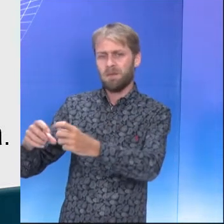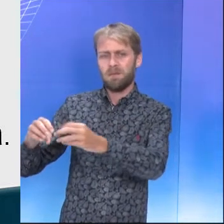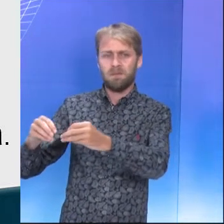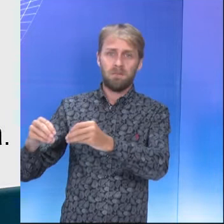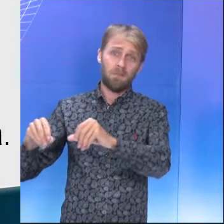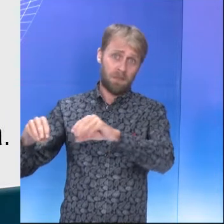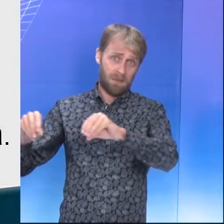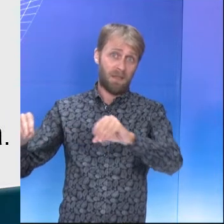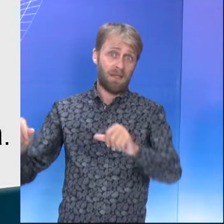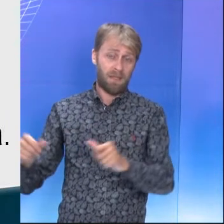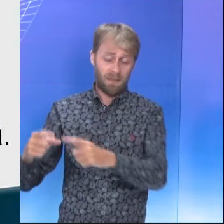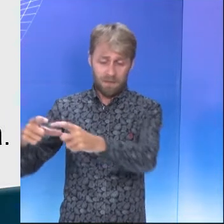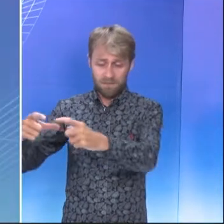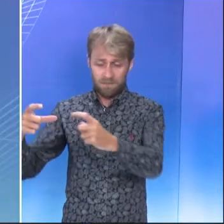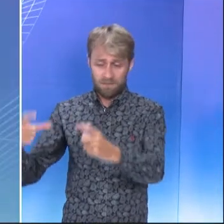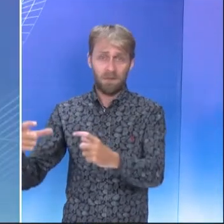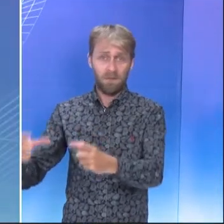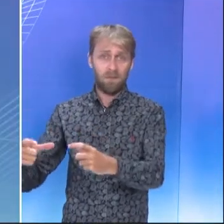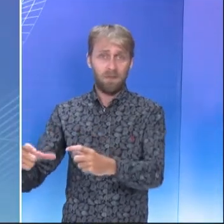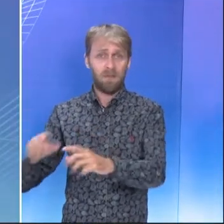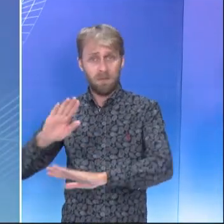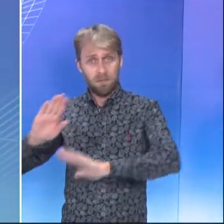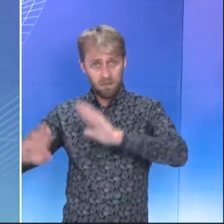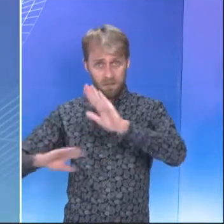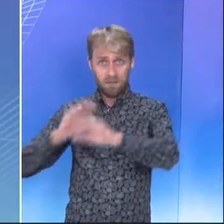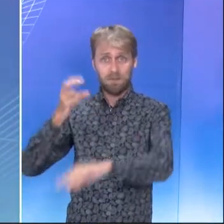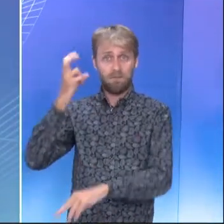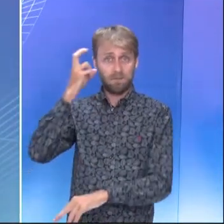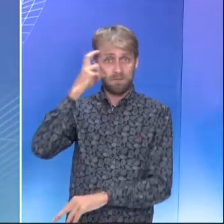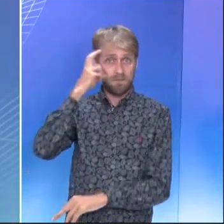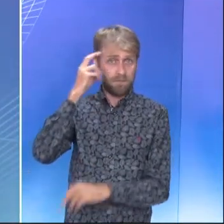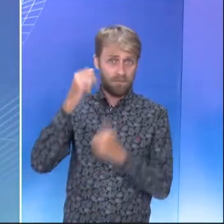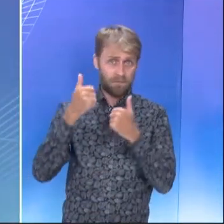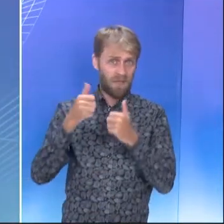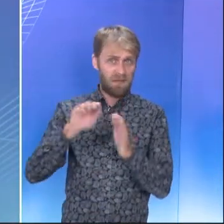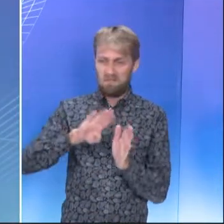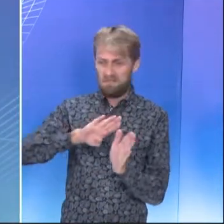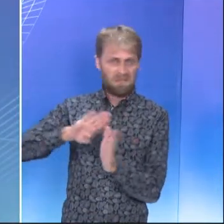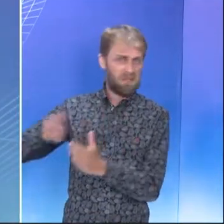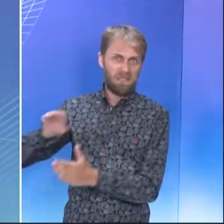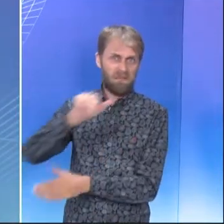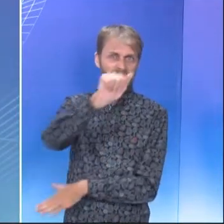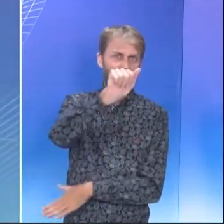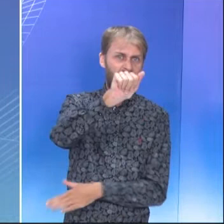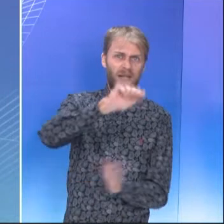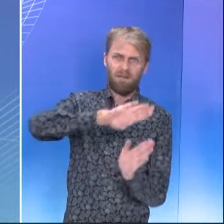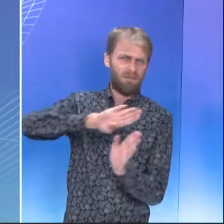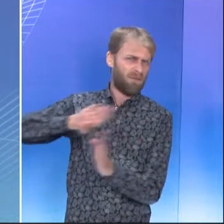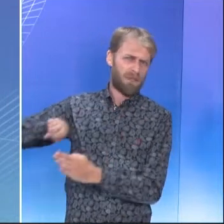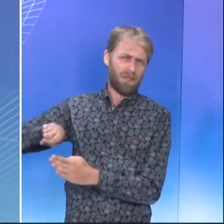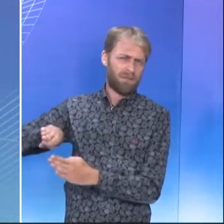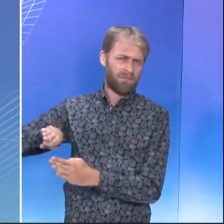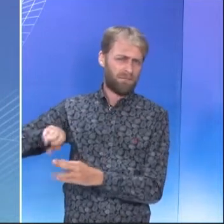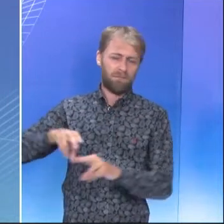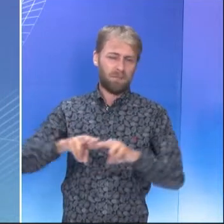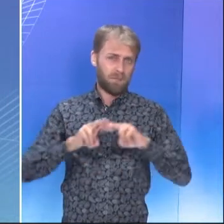em relação à manutenção da sua cultura. Alternativa A, nesse caso, em razão